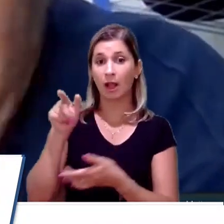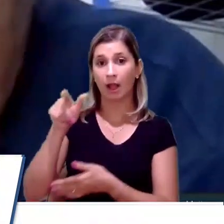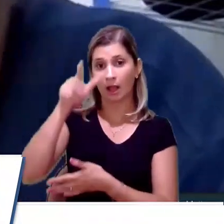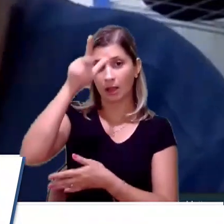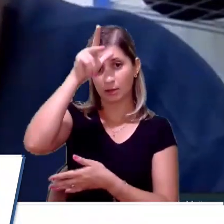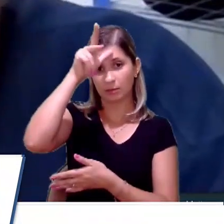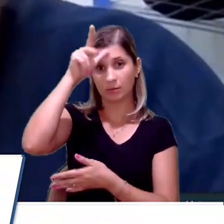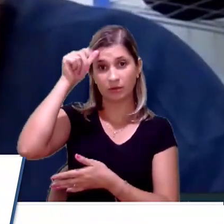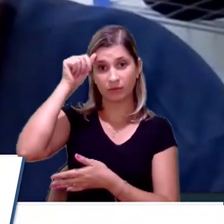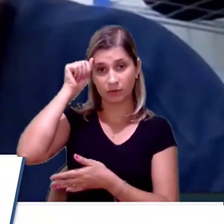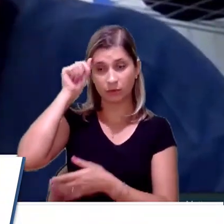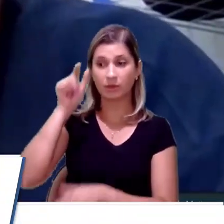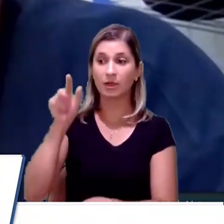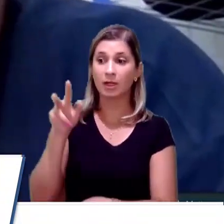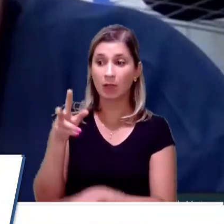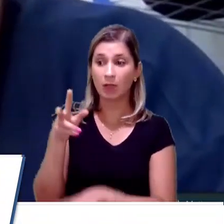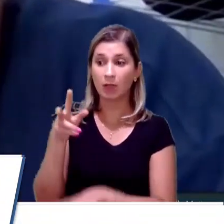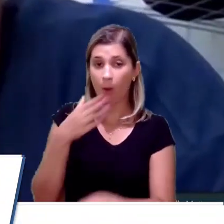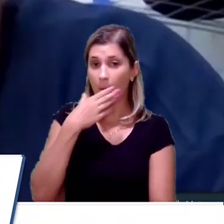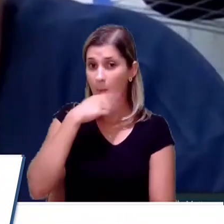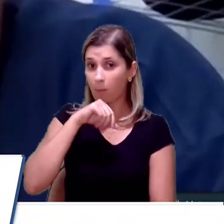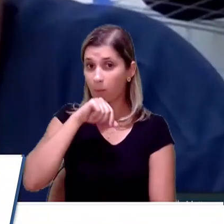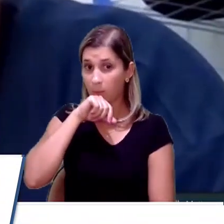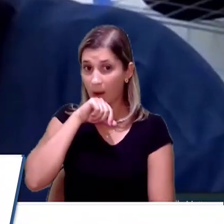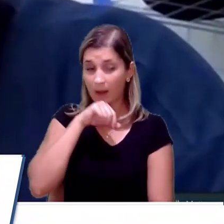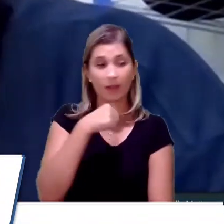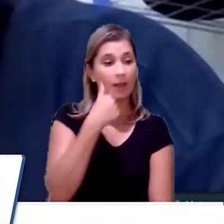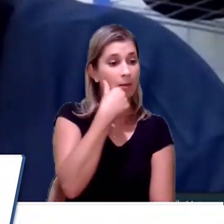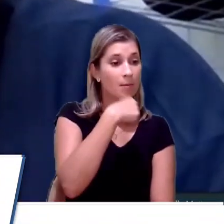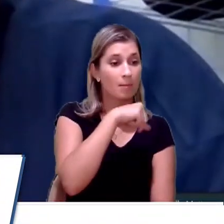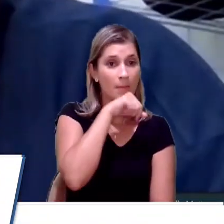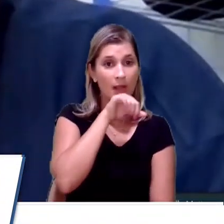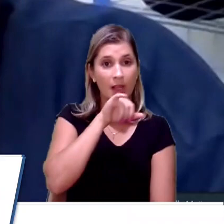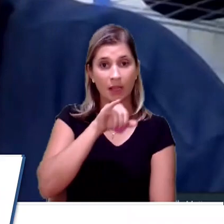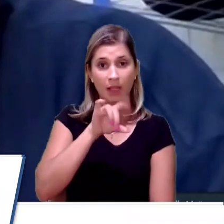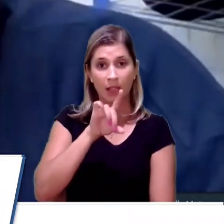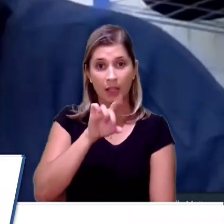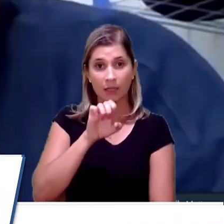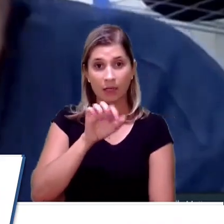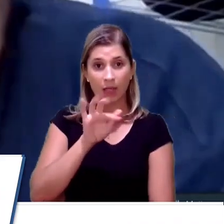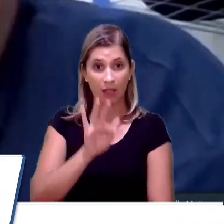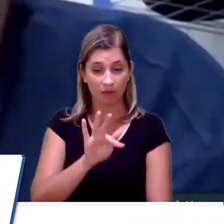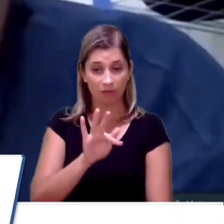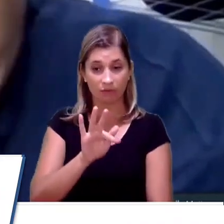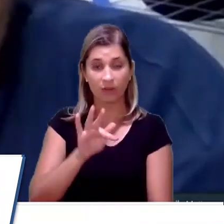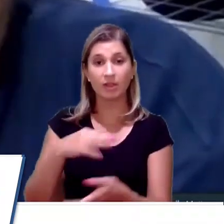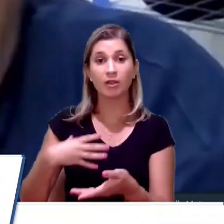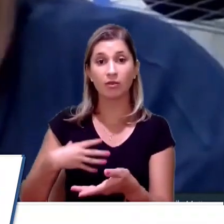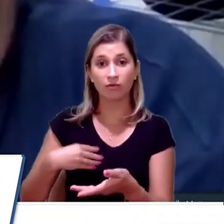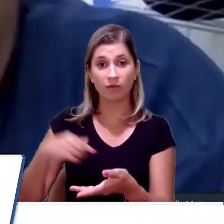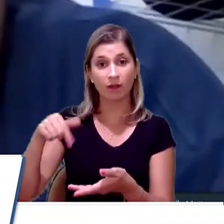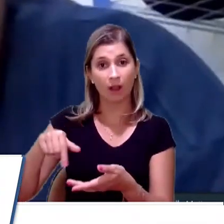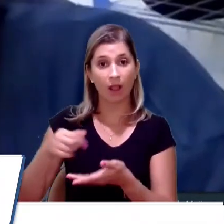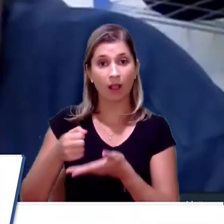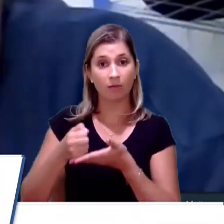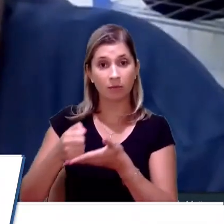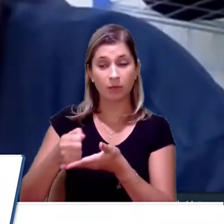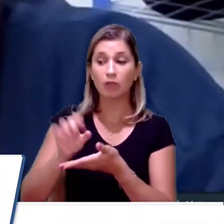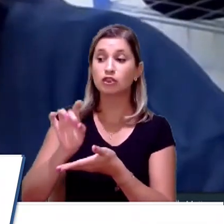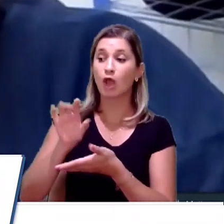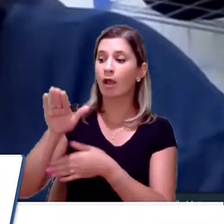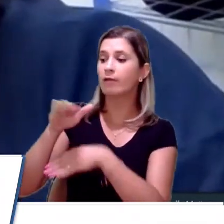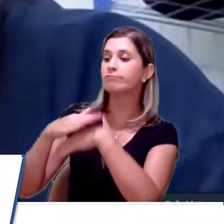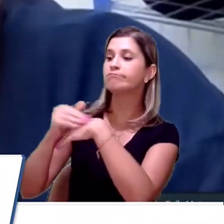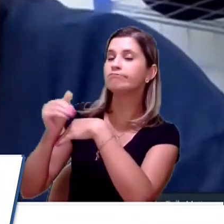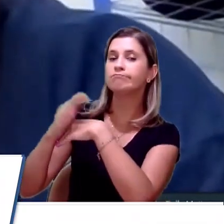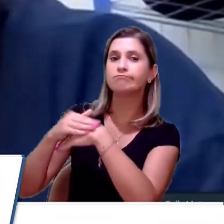pai, a mãe é a Indef e o filho é a Impressão Zé, que somente passa a mão na cabeça. Eu usei esse termo